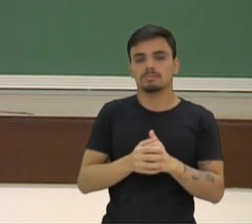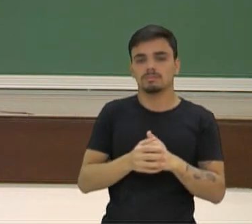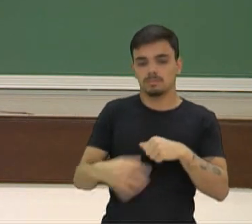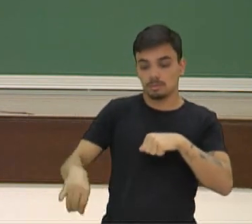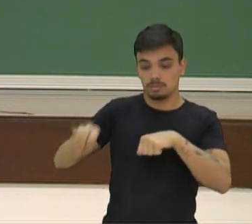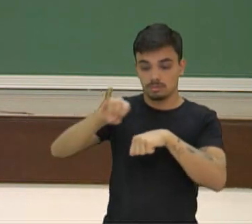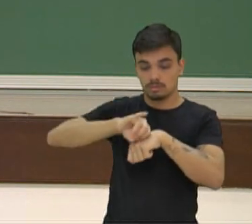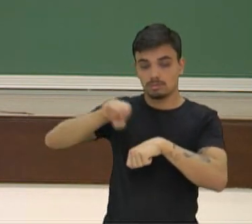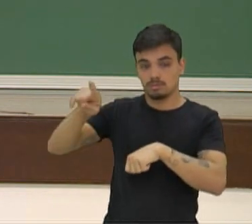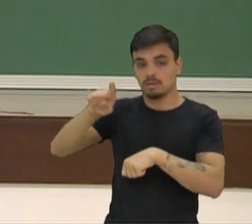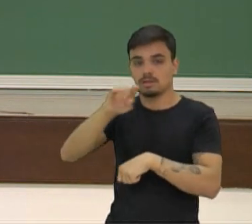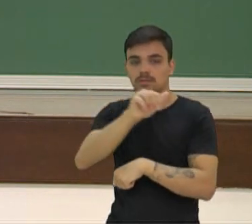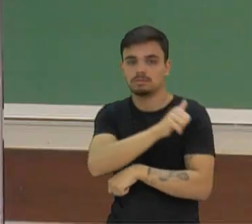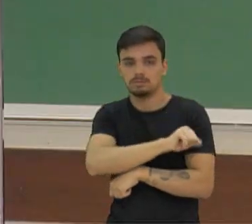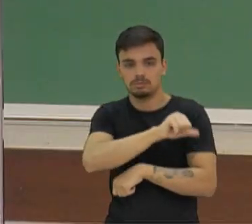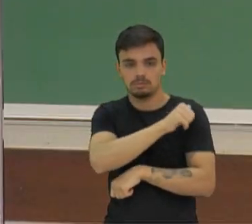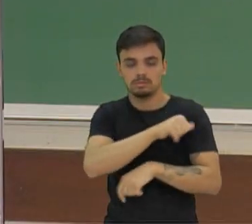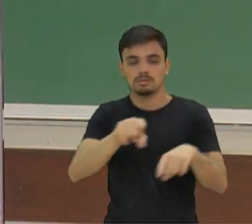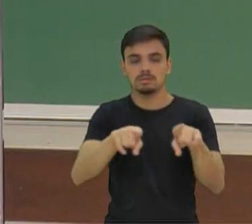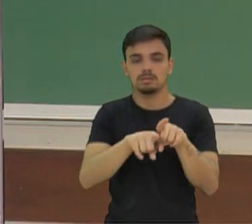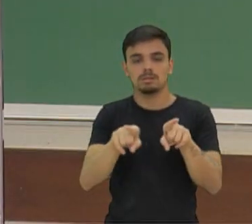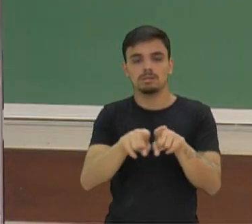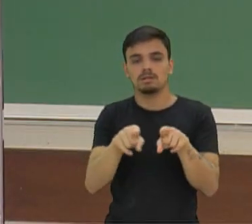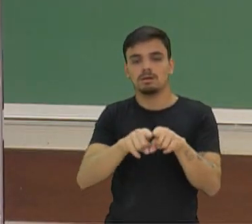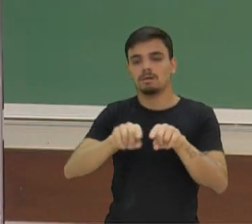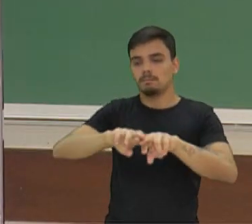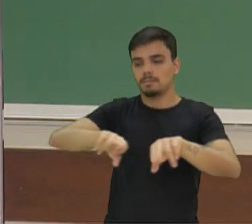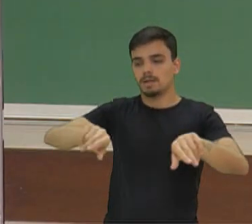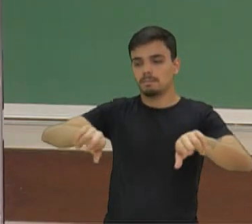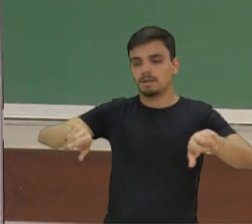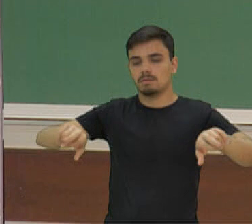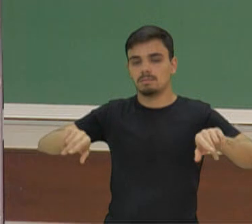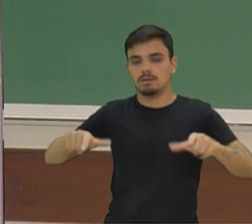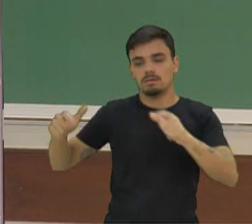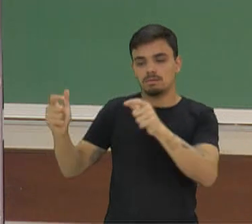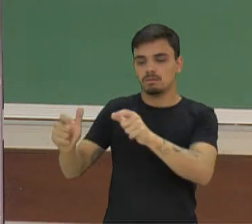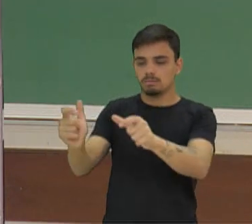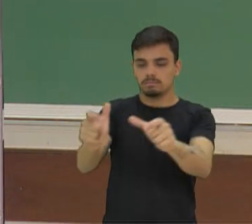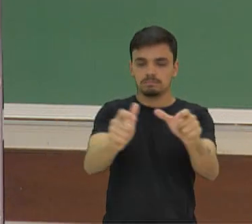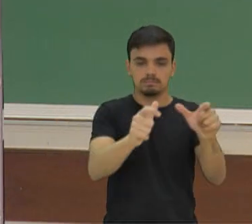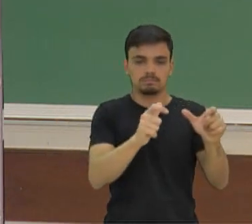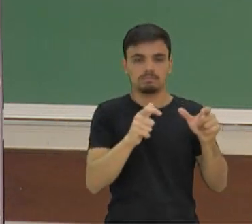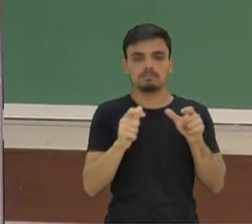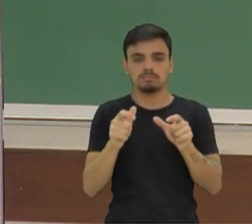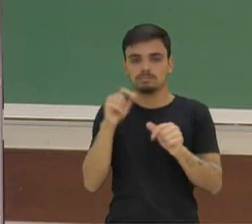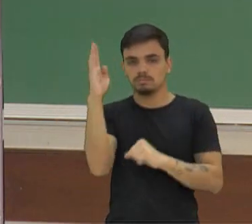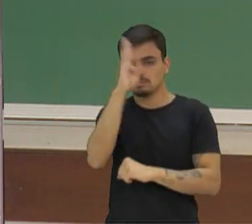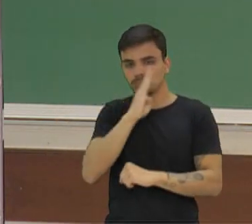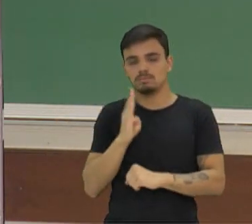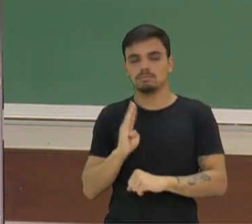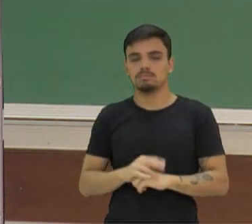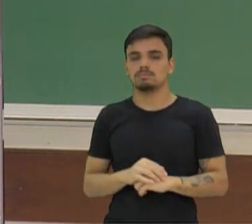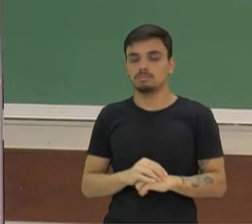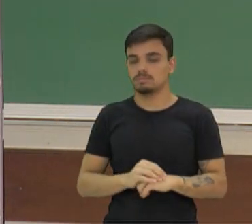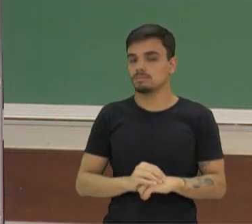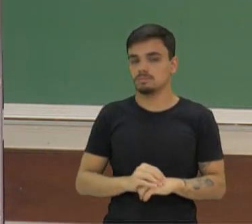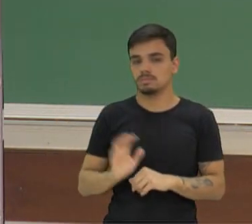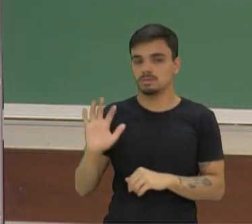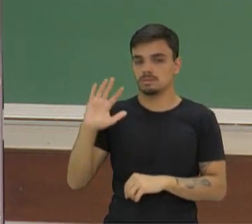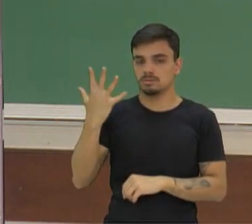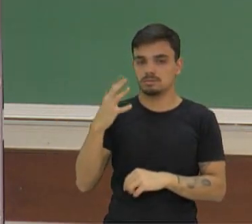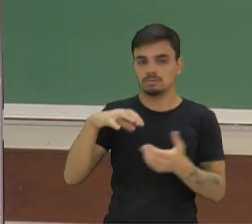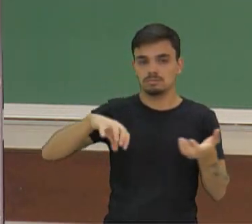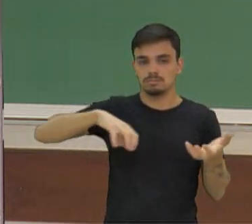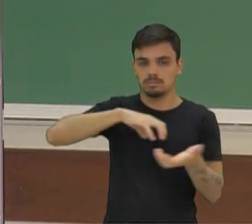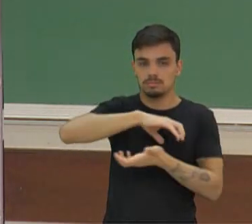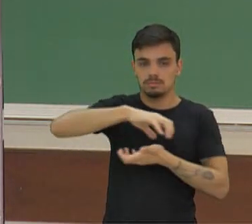de Janeiro, mas também tinham nas demais províncias brasileiras. Em algumas dessas províncias aconteceram as revoltas e a de hoje é